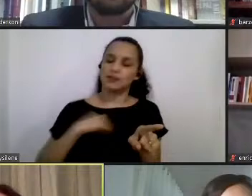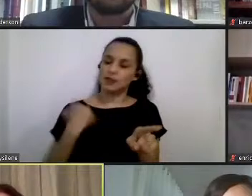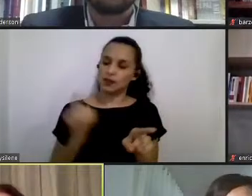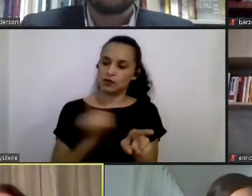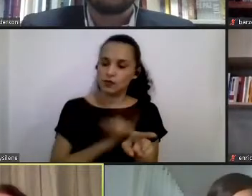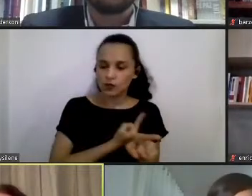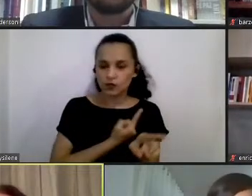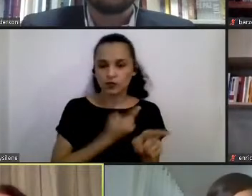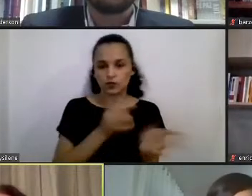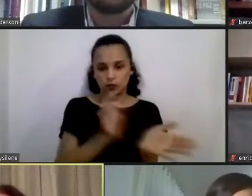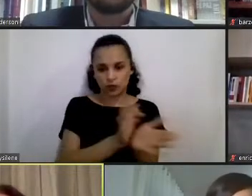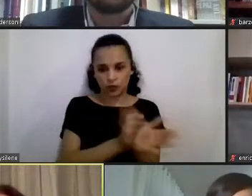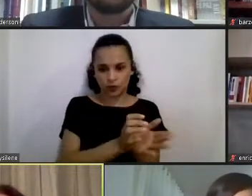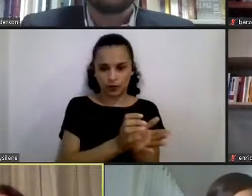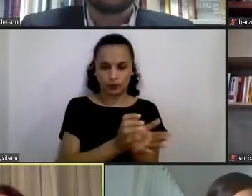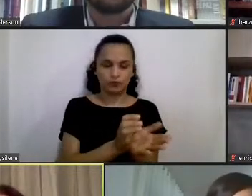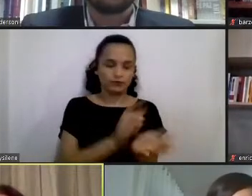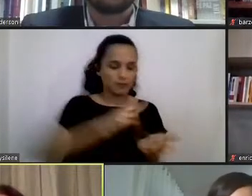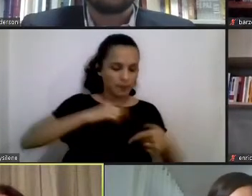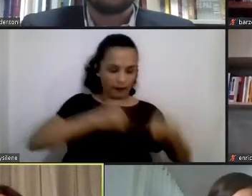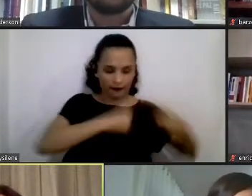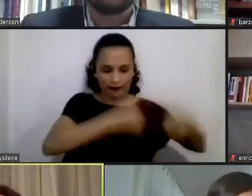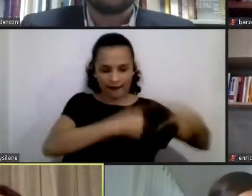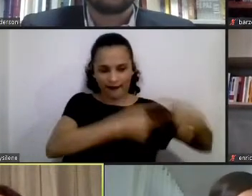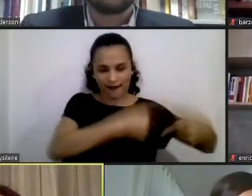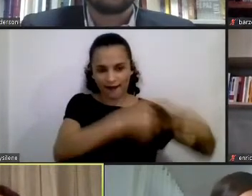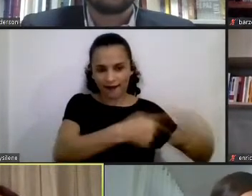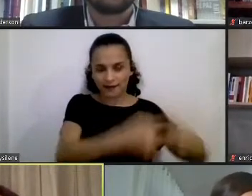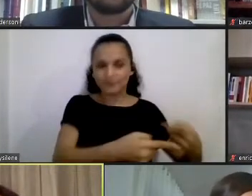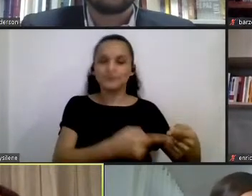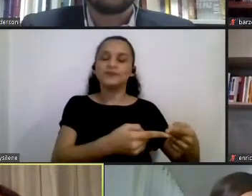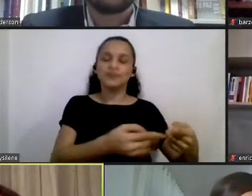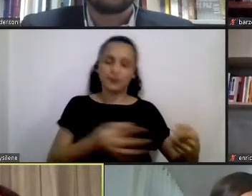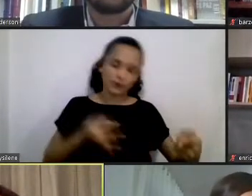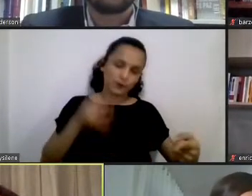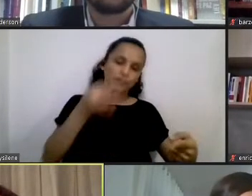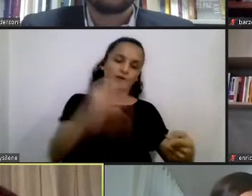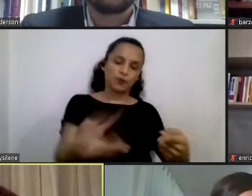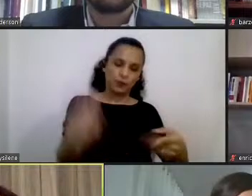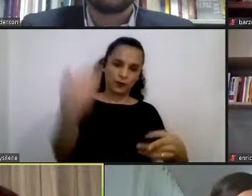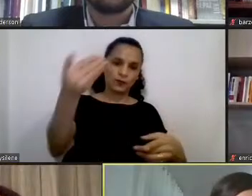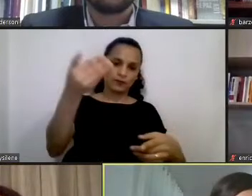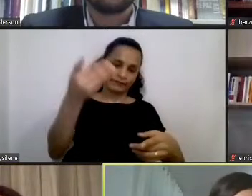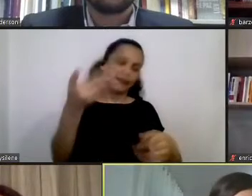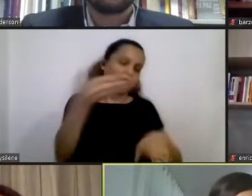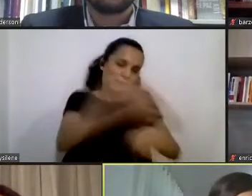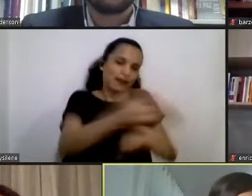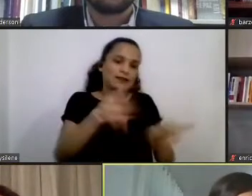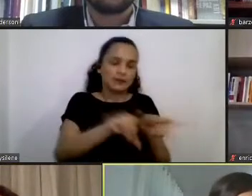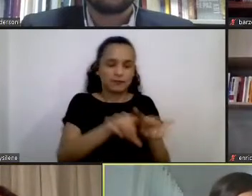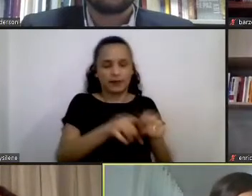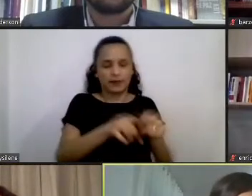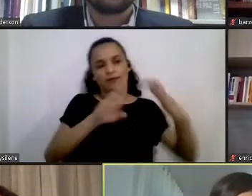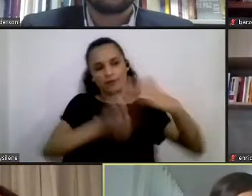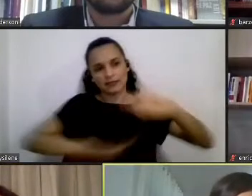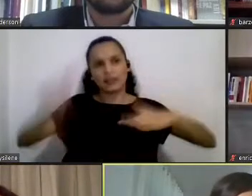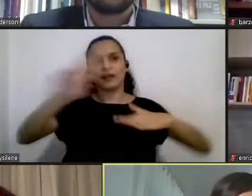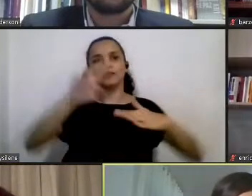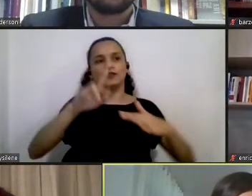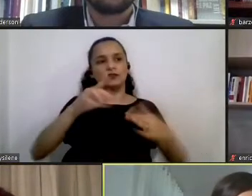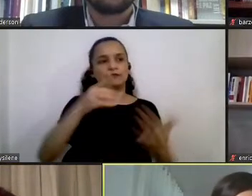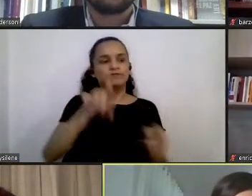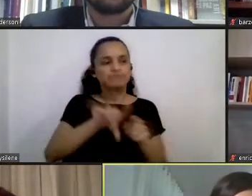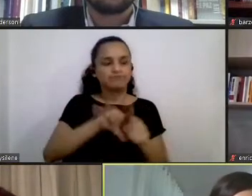e com várias gerações que já passaram e que irão passar pelas universidades, pela ciência e